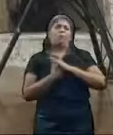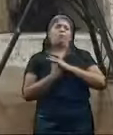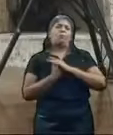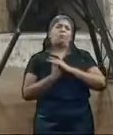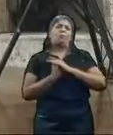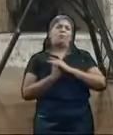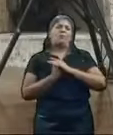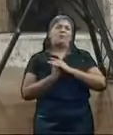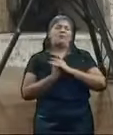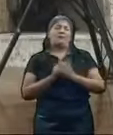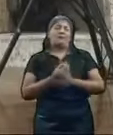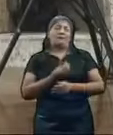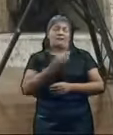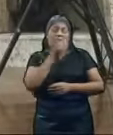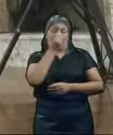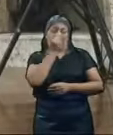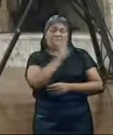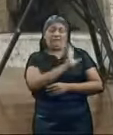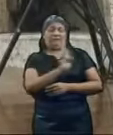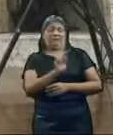não estais fartos